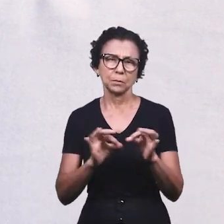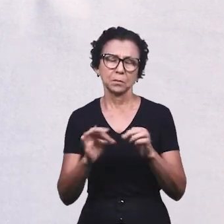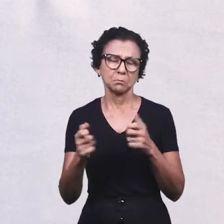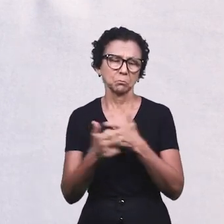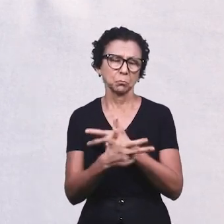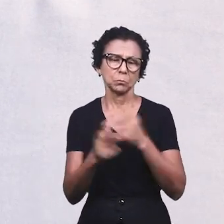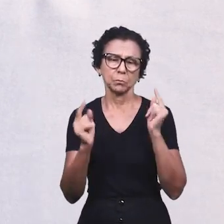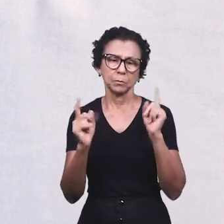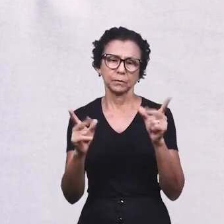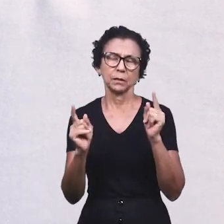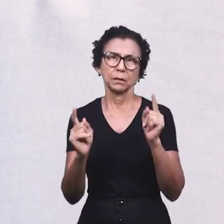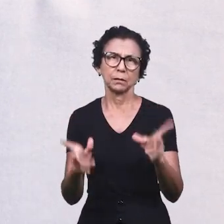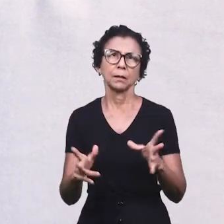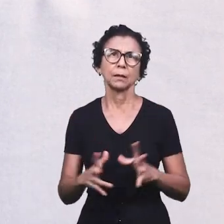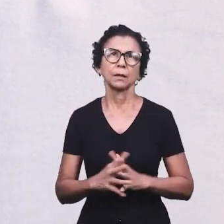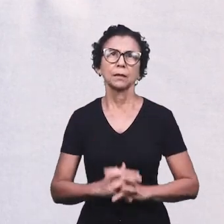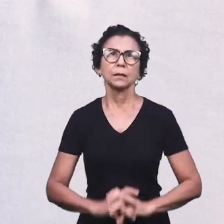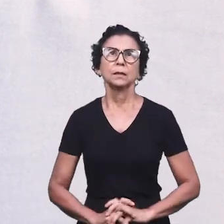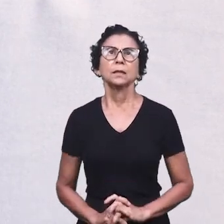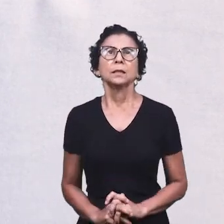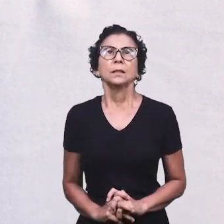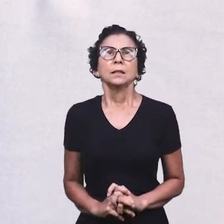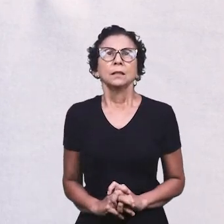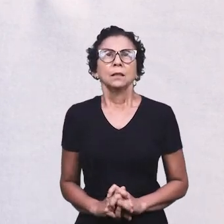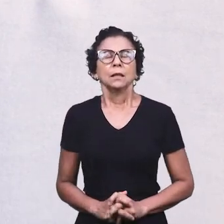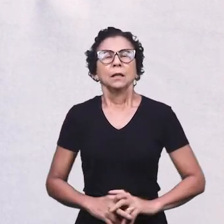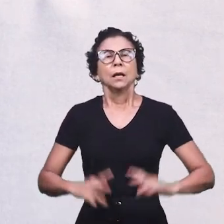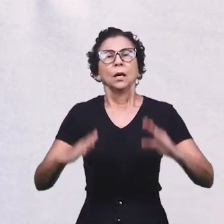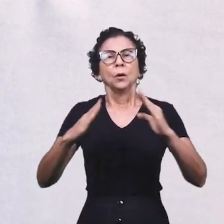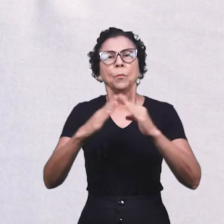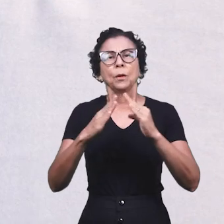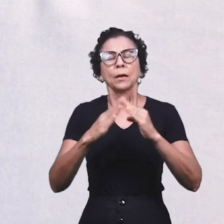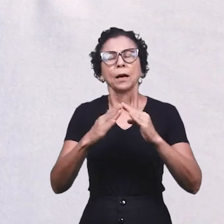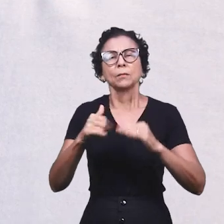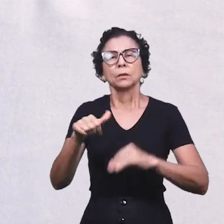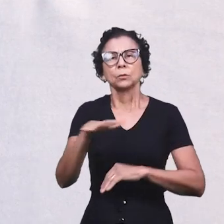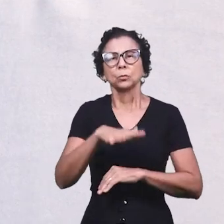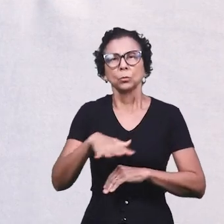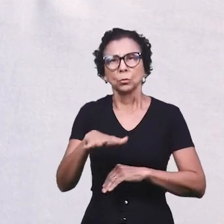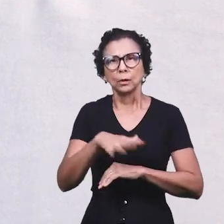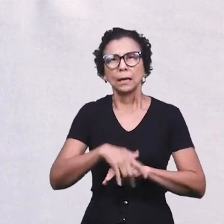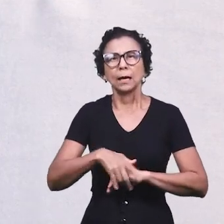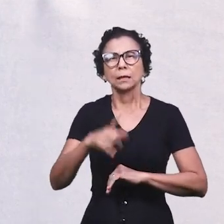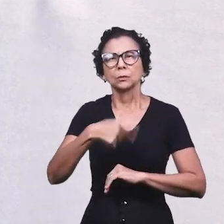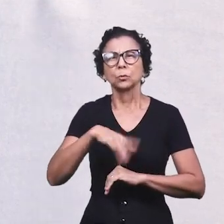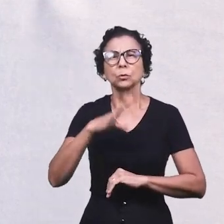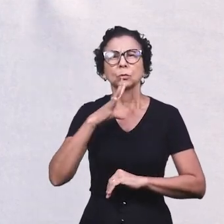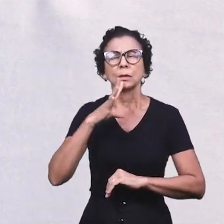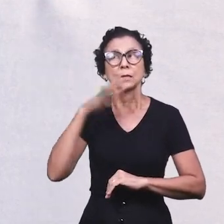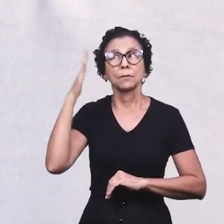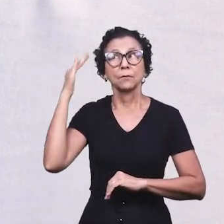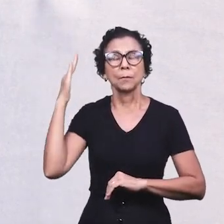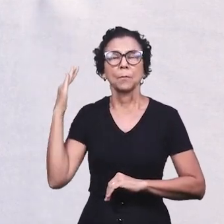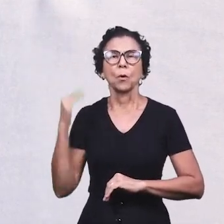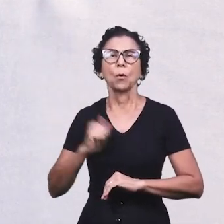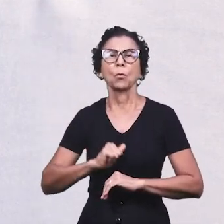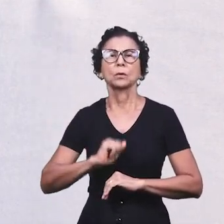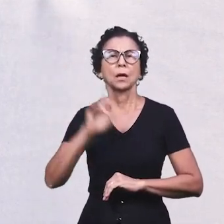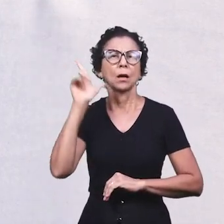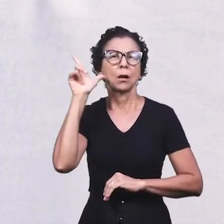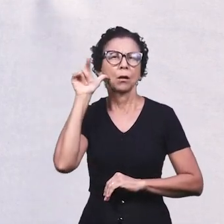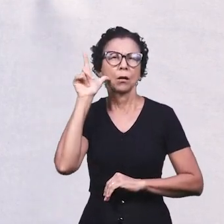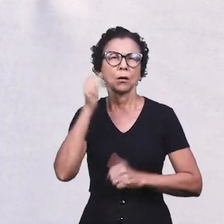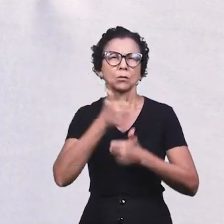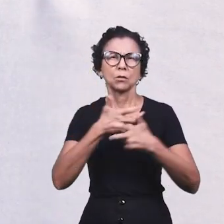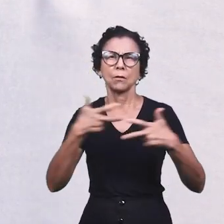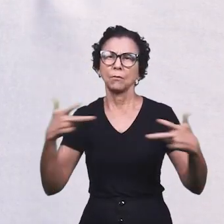comércio, aqui muito conhecido, de venda de roupa. Então eu falei, tem muita gente ali para comprar, eles têm